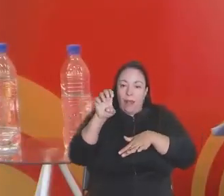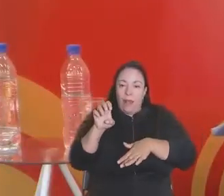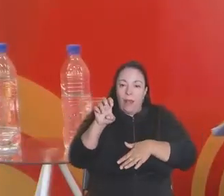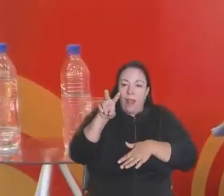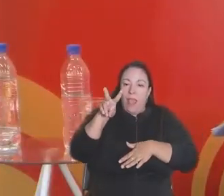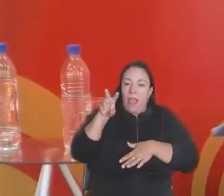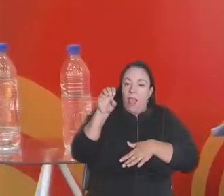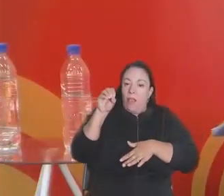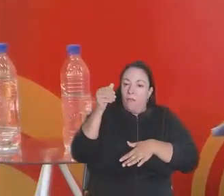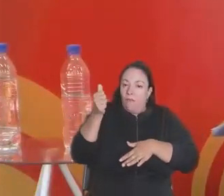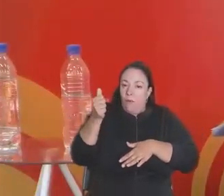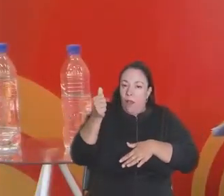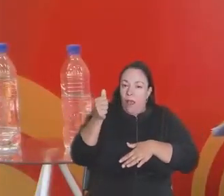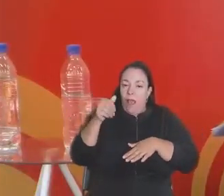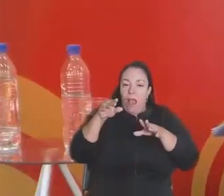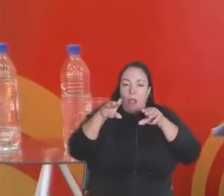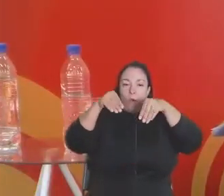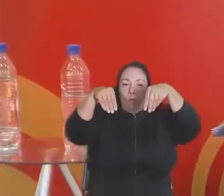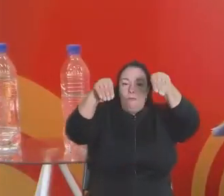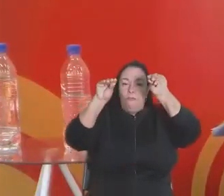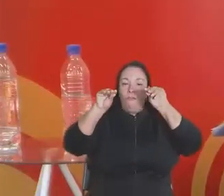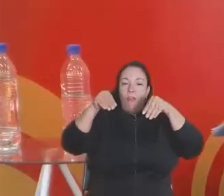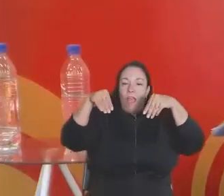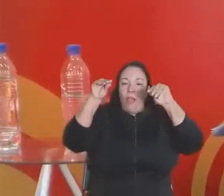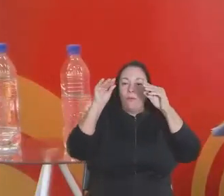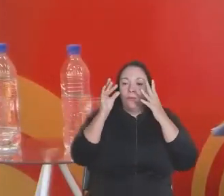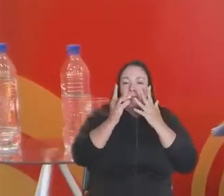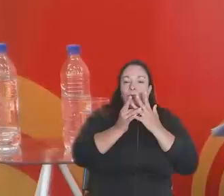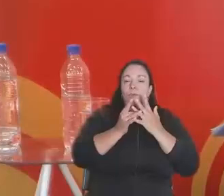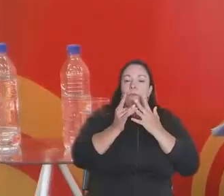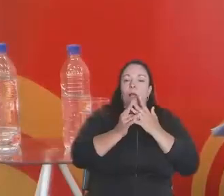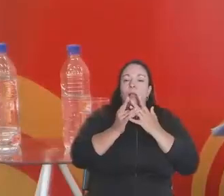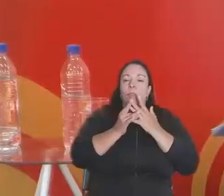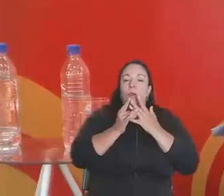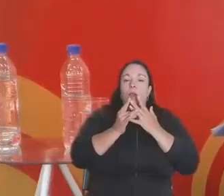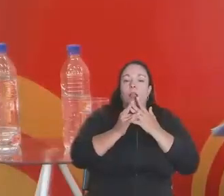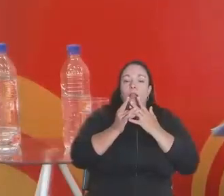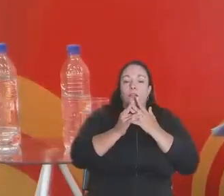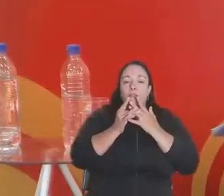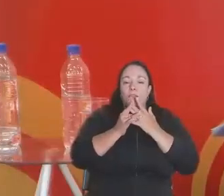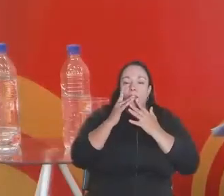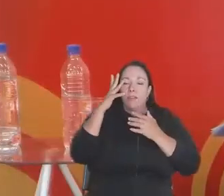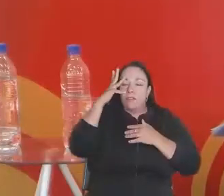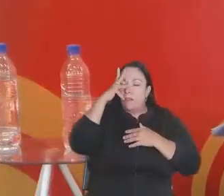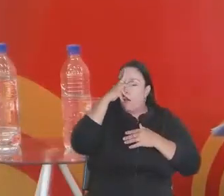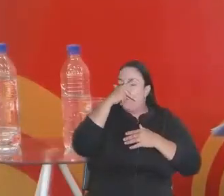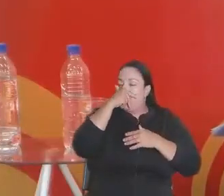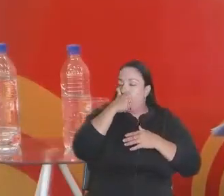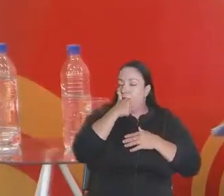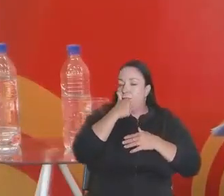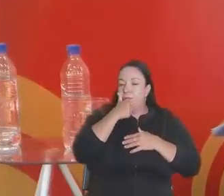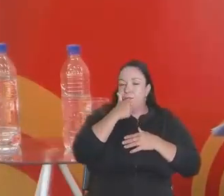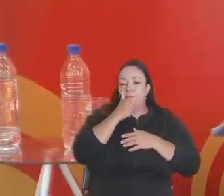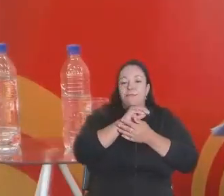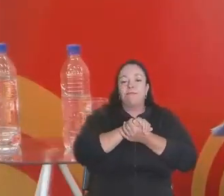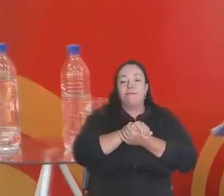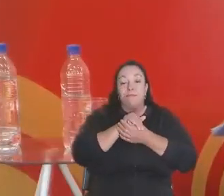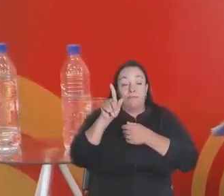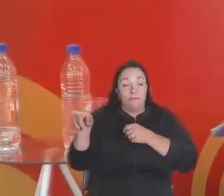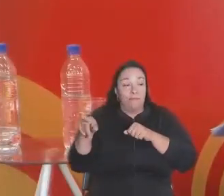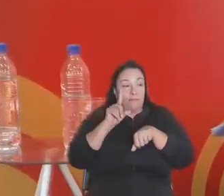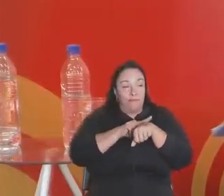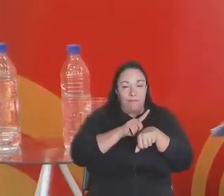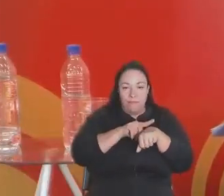isso aqui parece um véu de uma noiva, né, tão bonito que é. Então, eu procurei também registrar esse momento, as